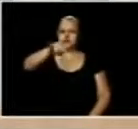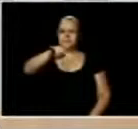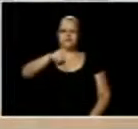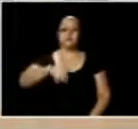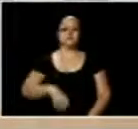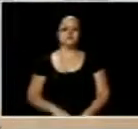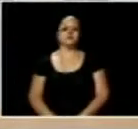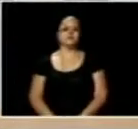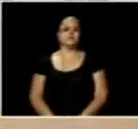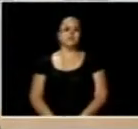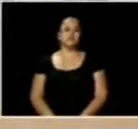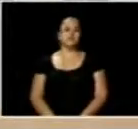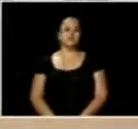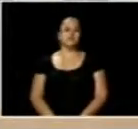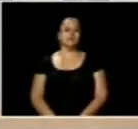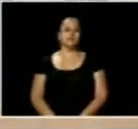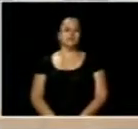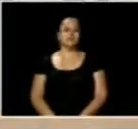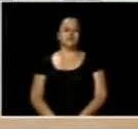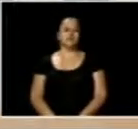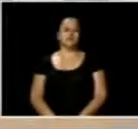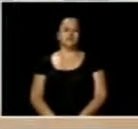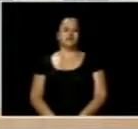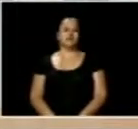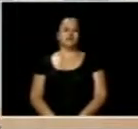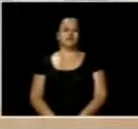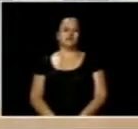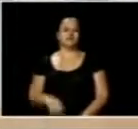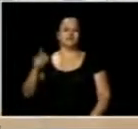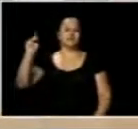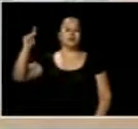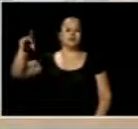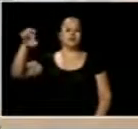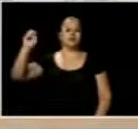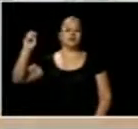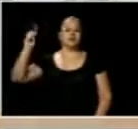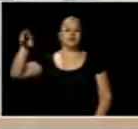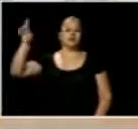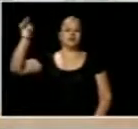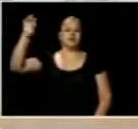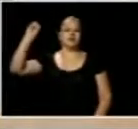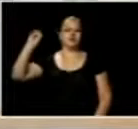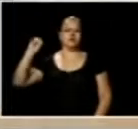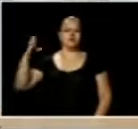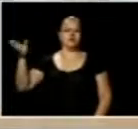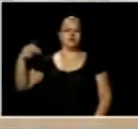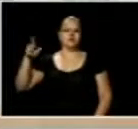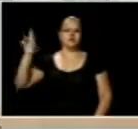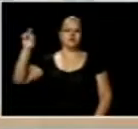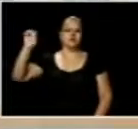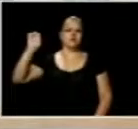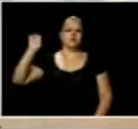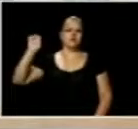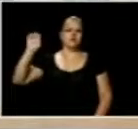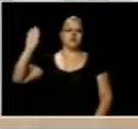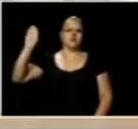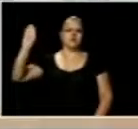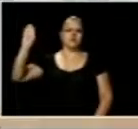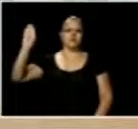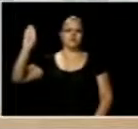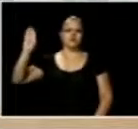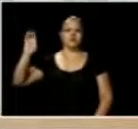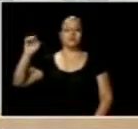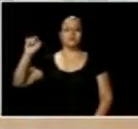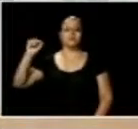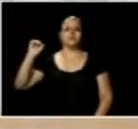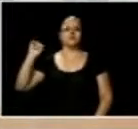essa pessoa, um excelente profissional. Agora o senhor quer fazer publicidade e marketing da cultura de Taubaté